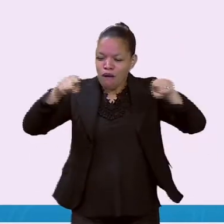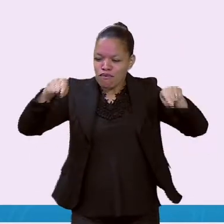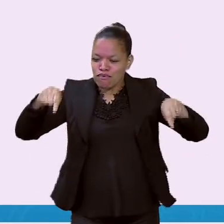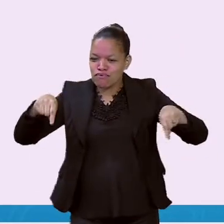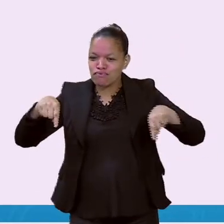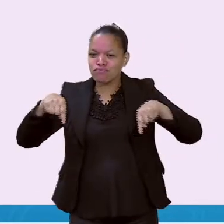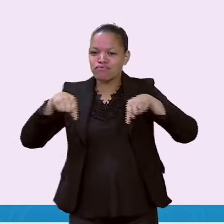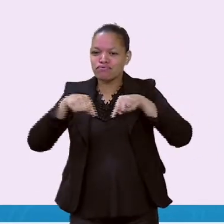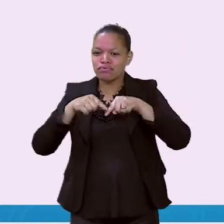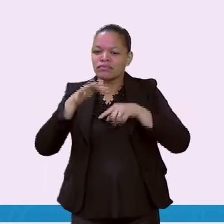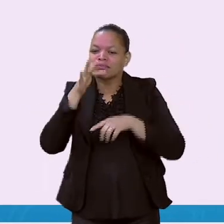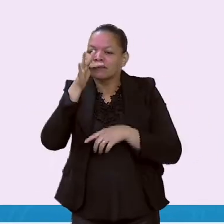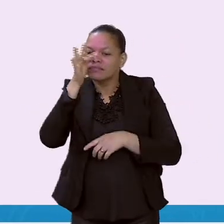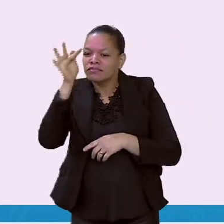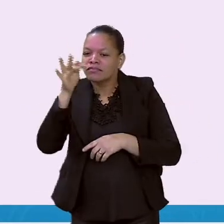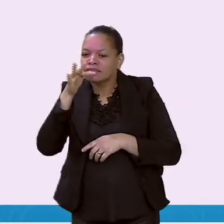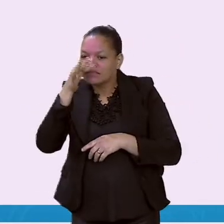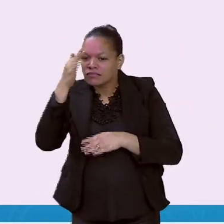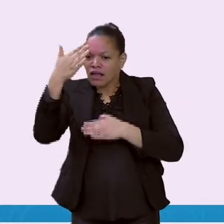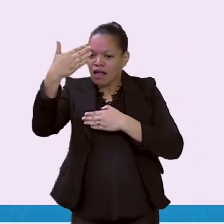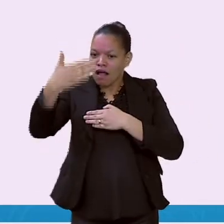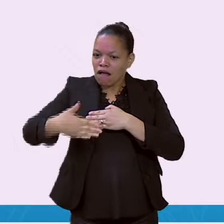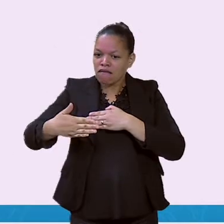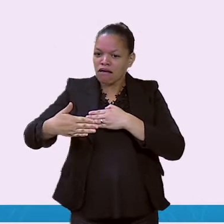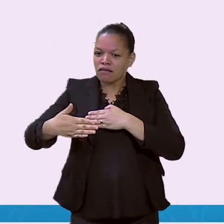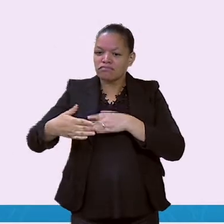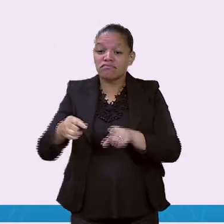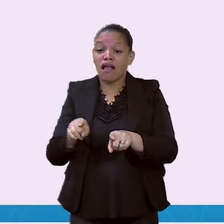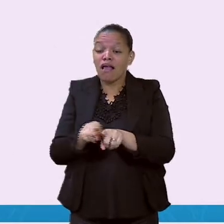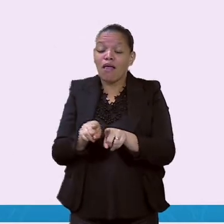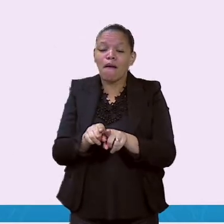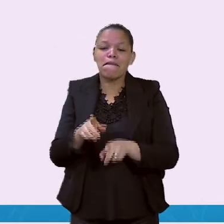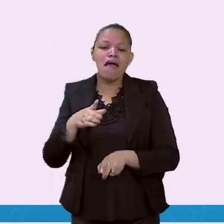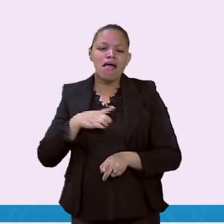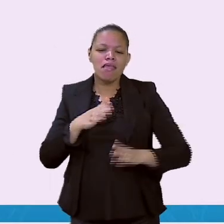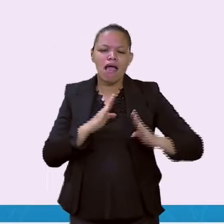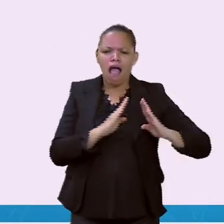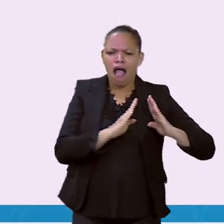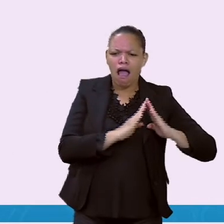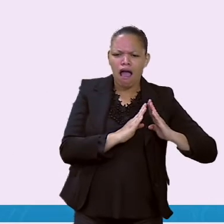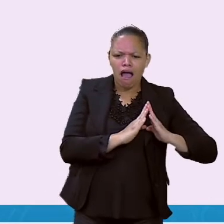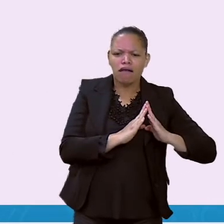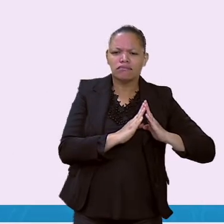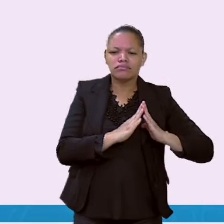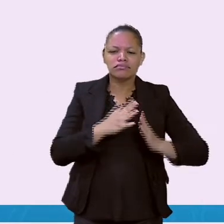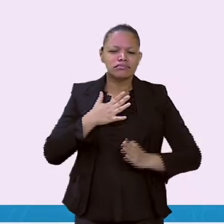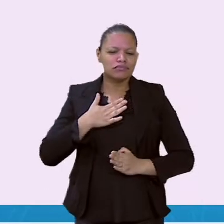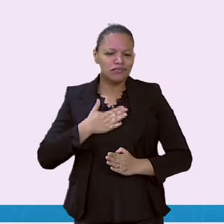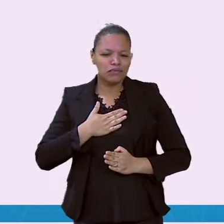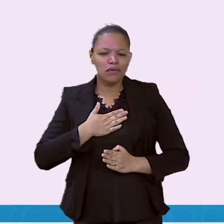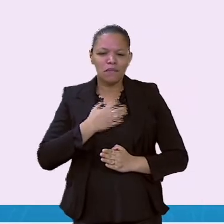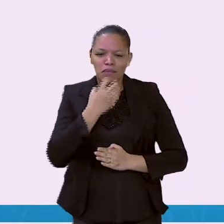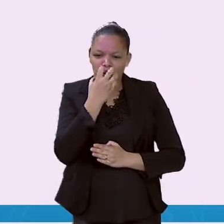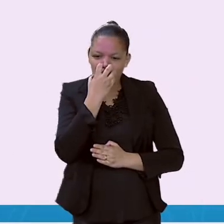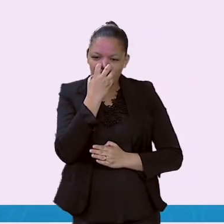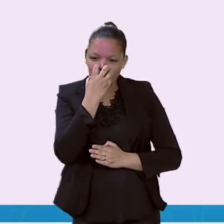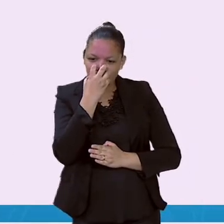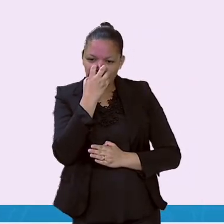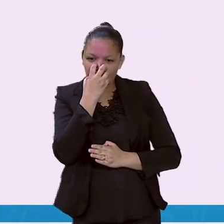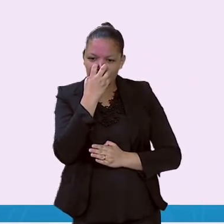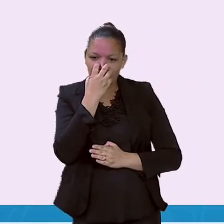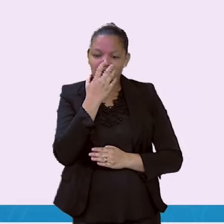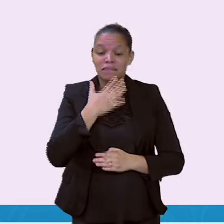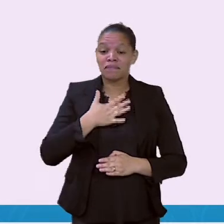outra casa dentro. A casa do meu cachorro, o latildo. Na minha rua